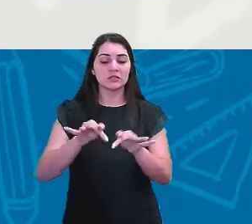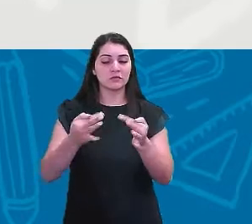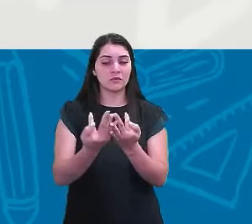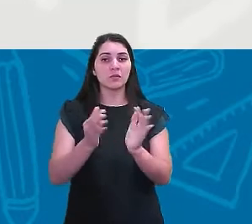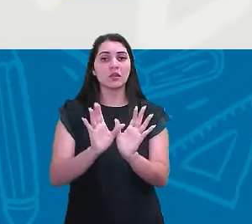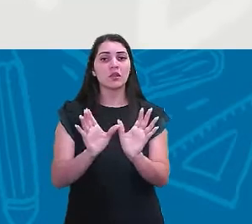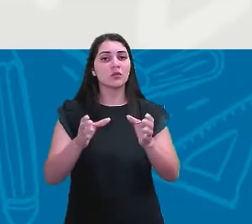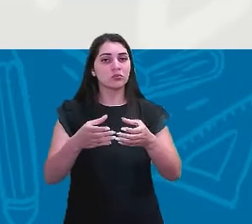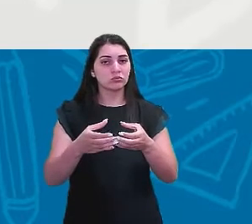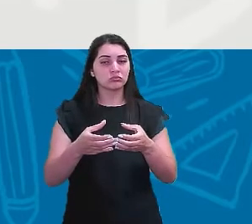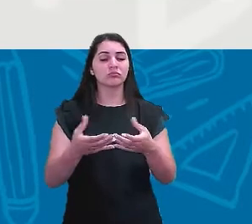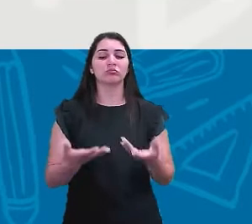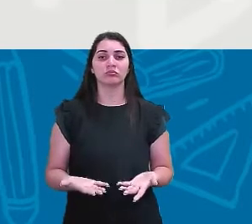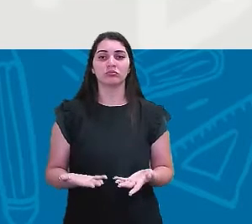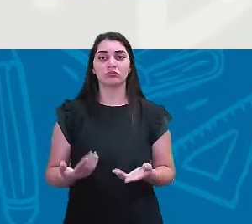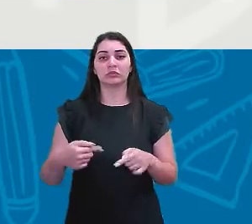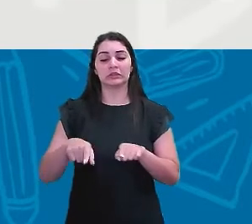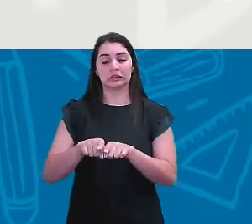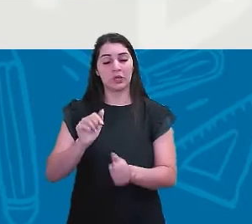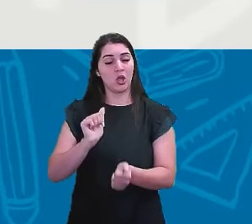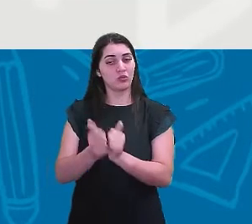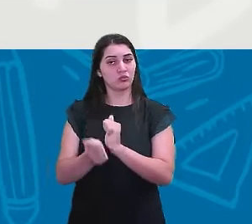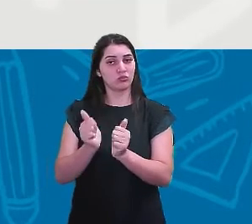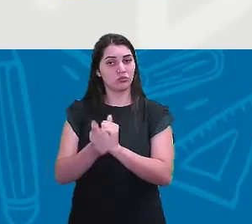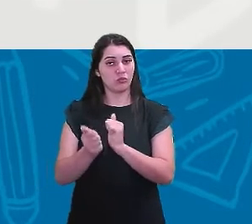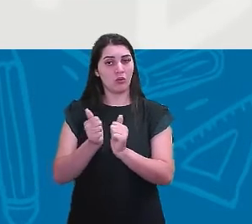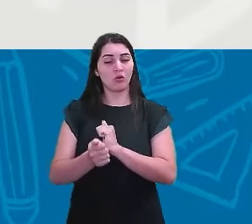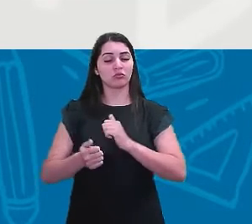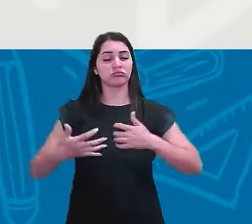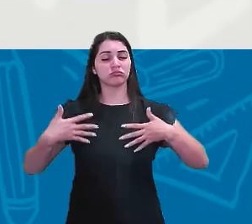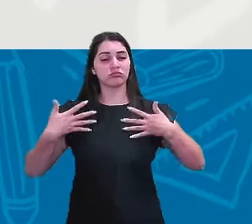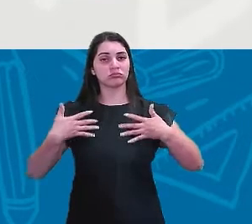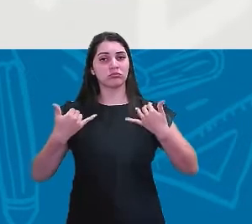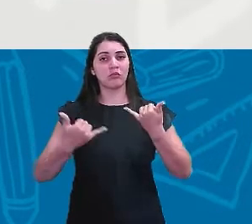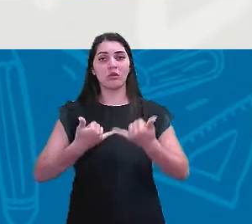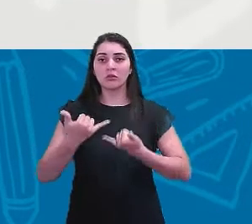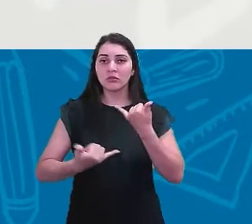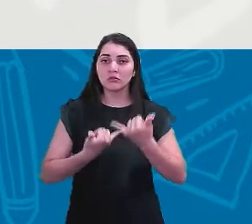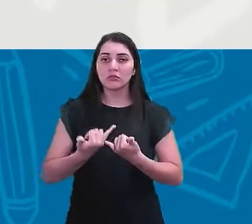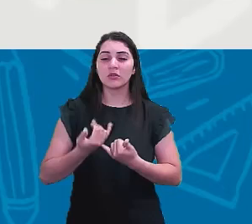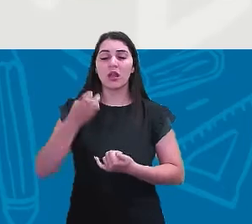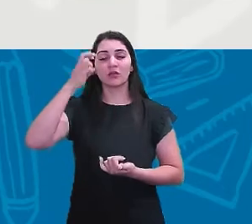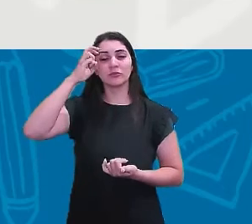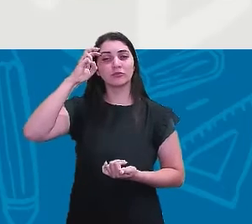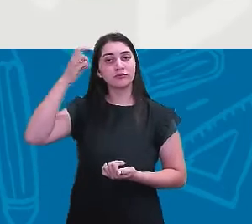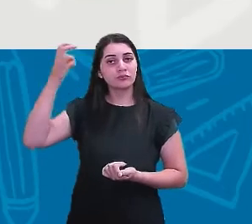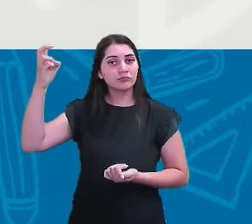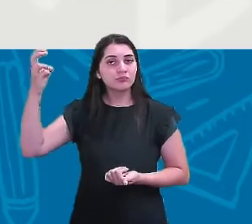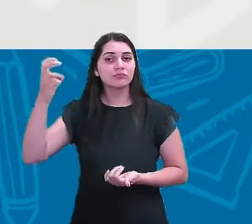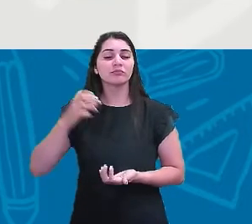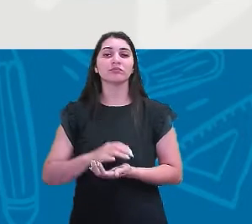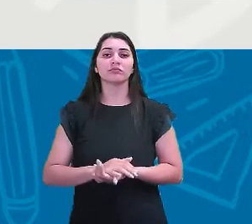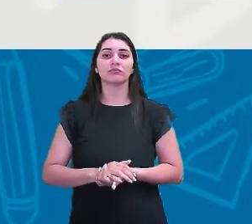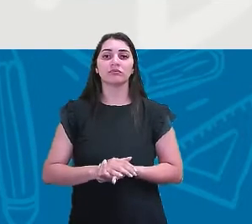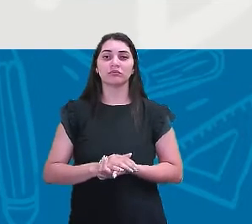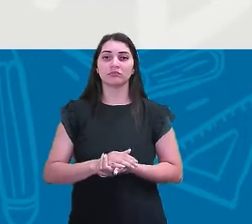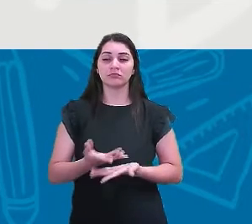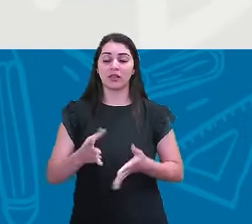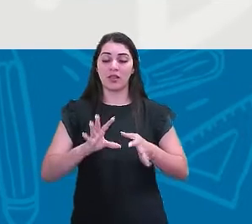comunitária, direito ao esporte, ao lazer, à cultura,